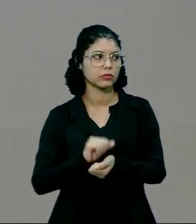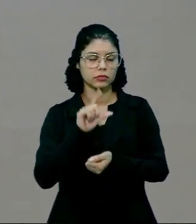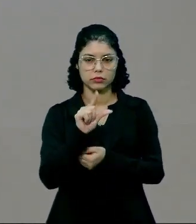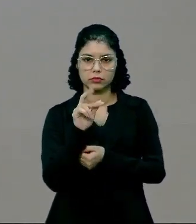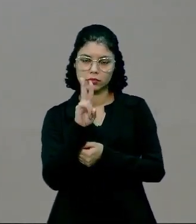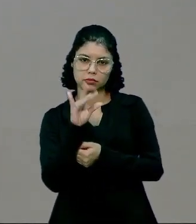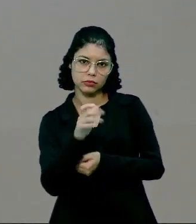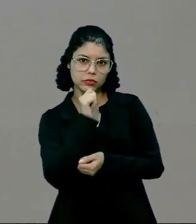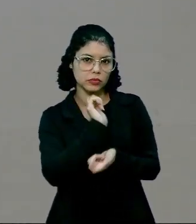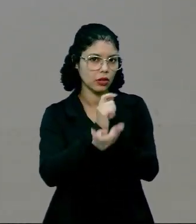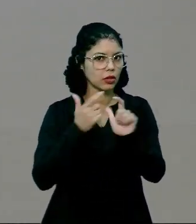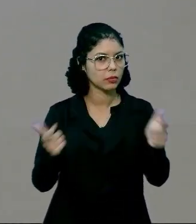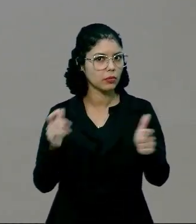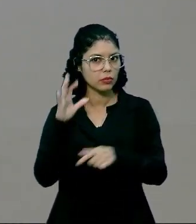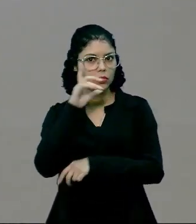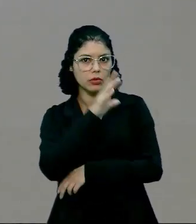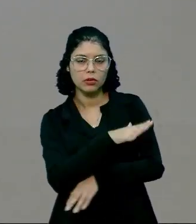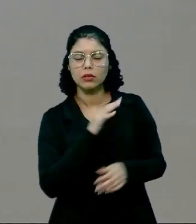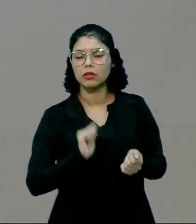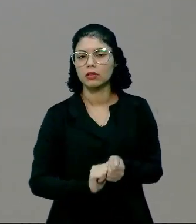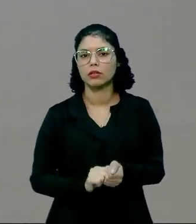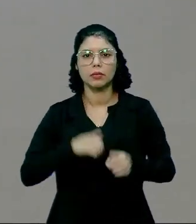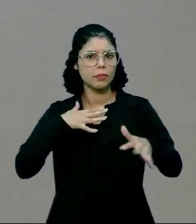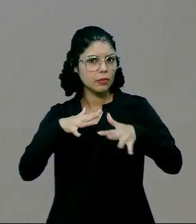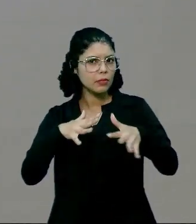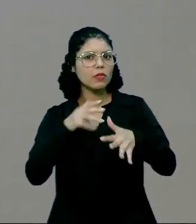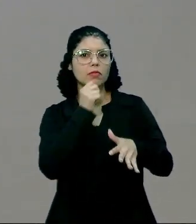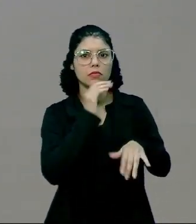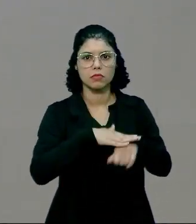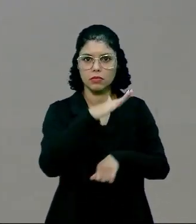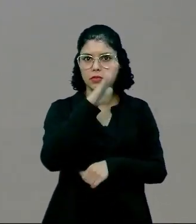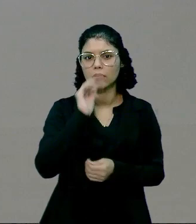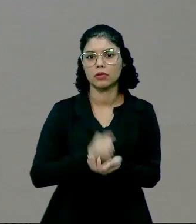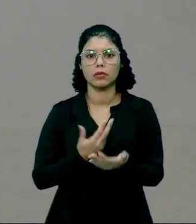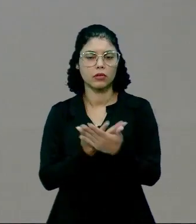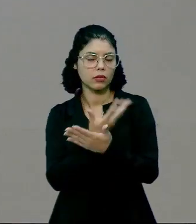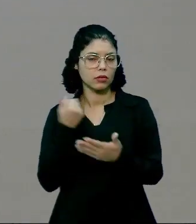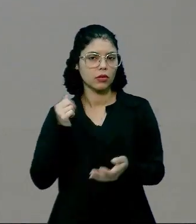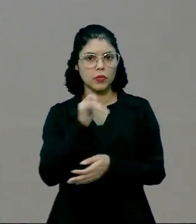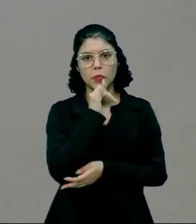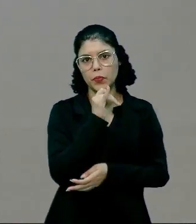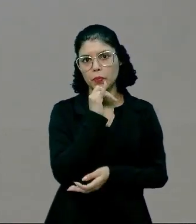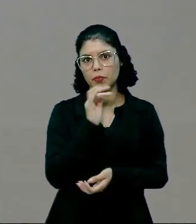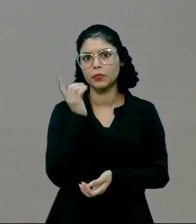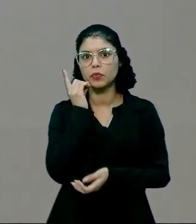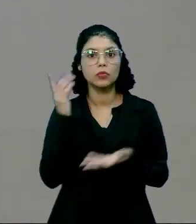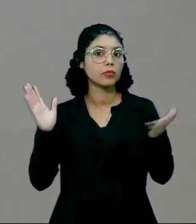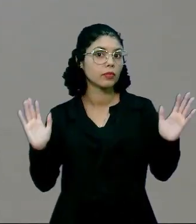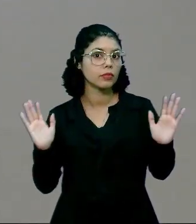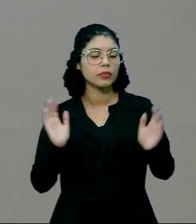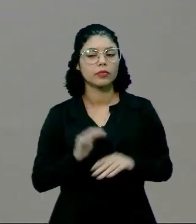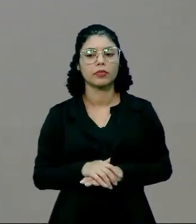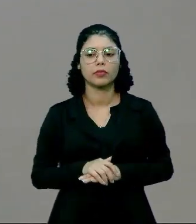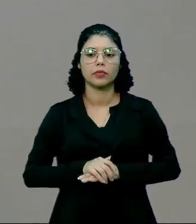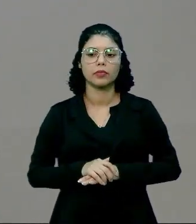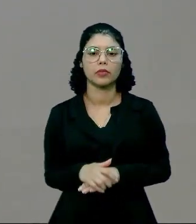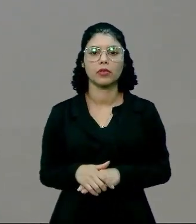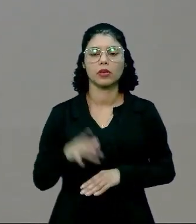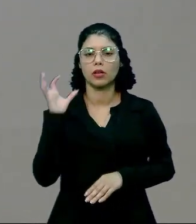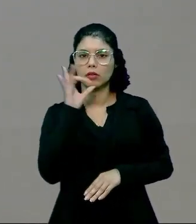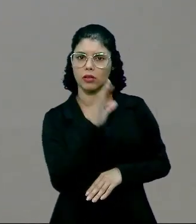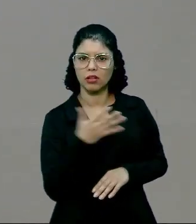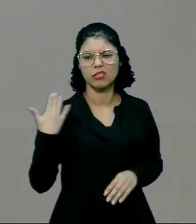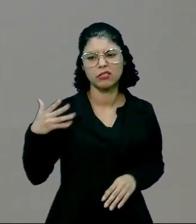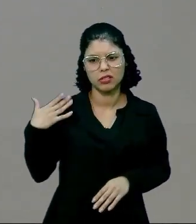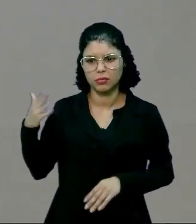partículas Quanto mais quente mais agitação isso você pode tirar por um exemplo do seu dia a dia você está com